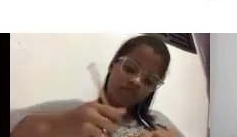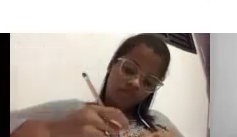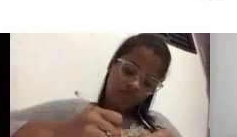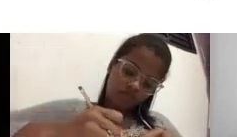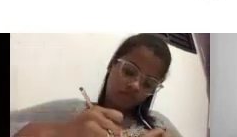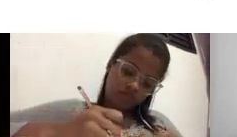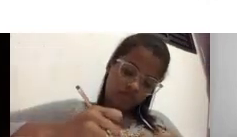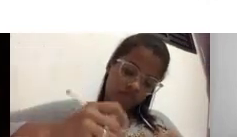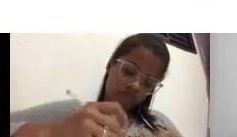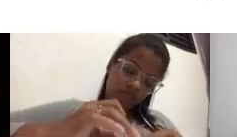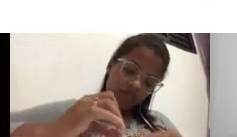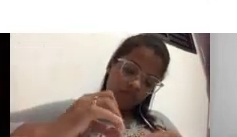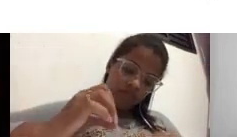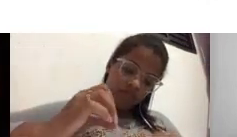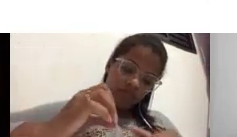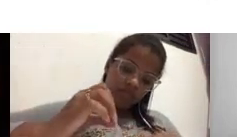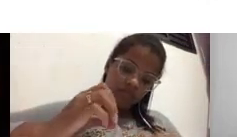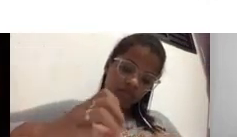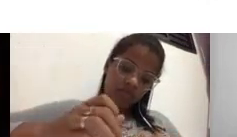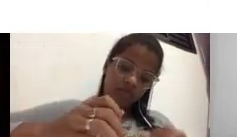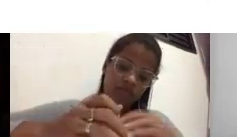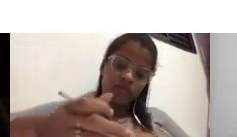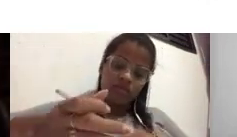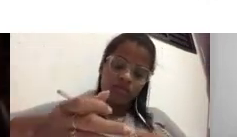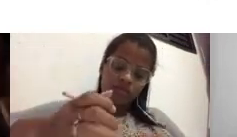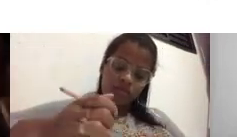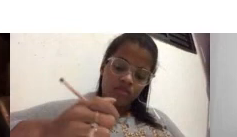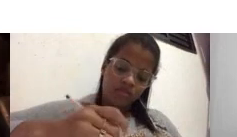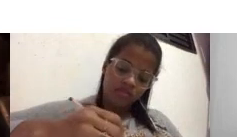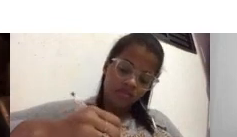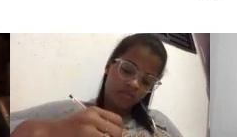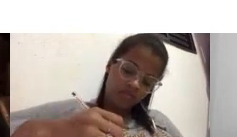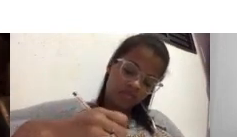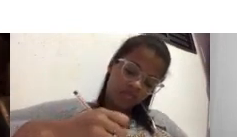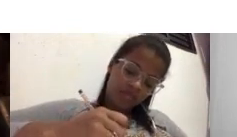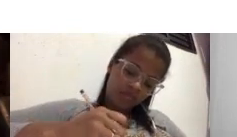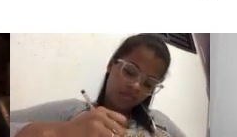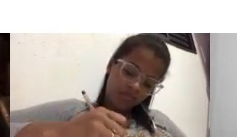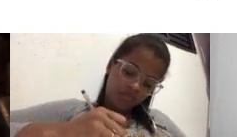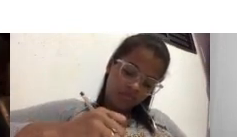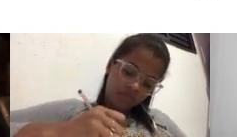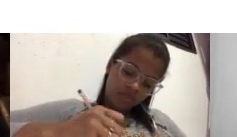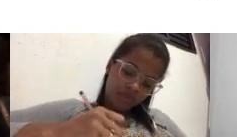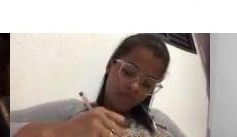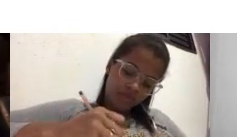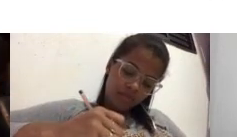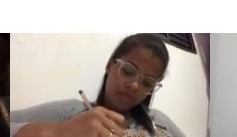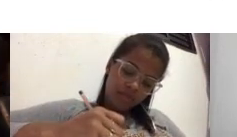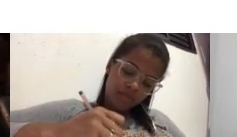e vou aguardar o socorro para que essa vítima seja socorrida o mais rápido